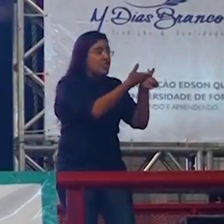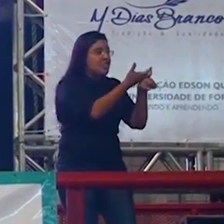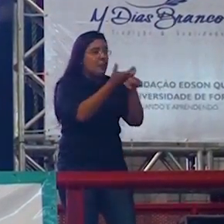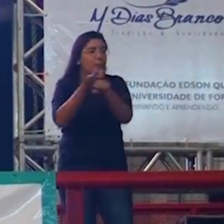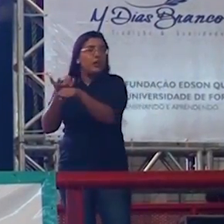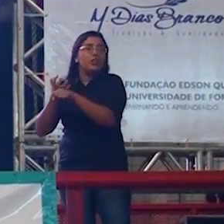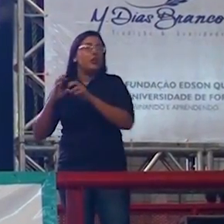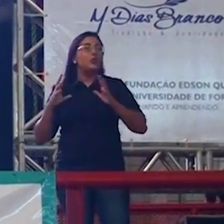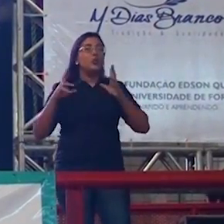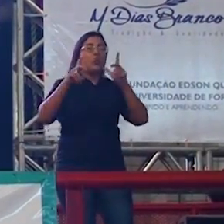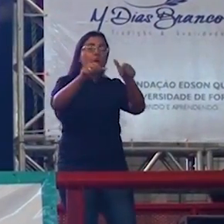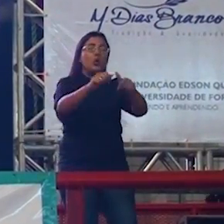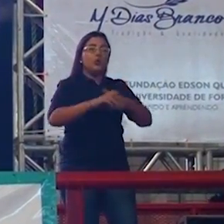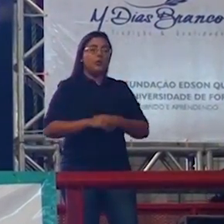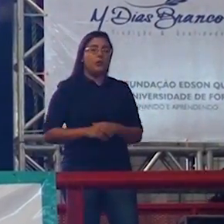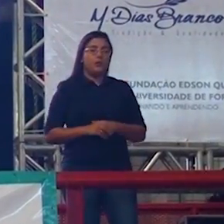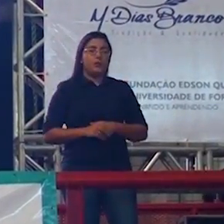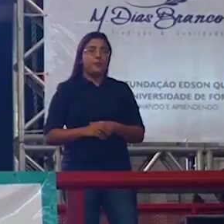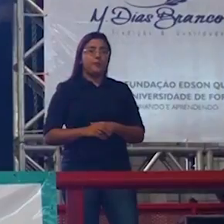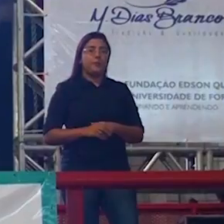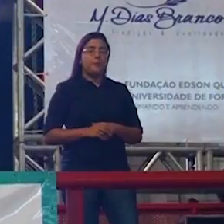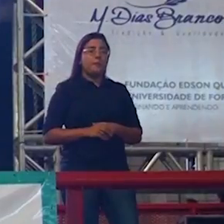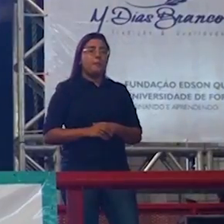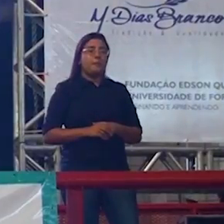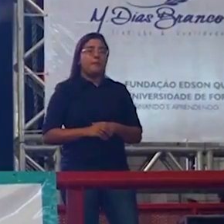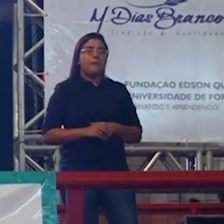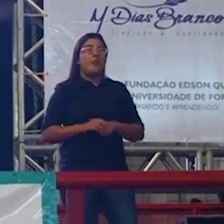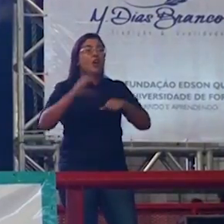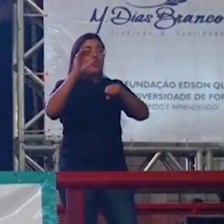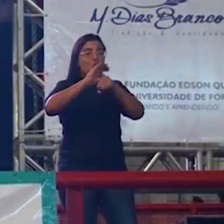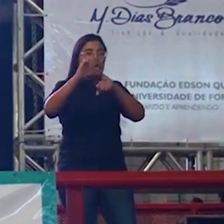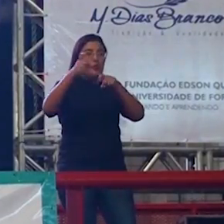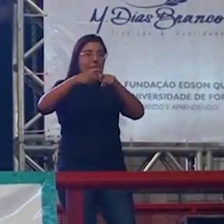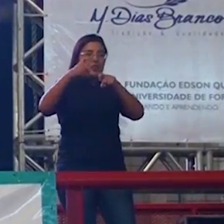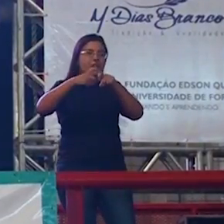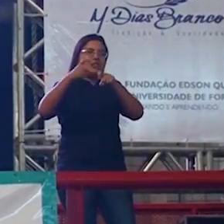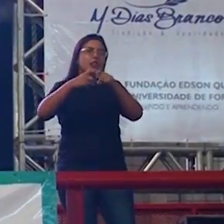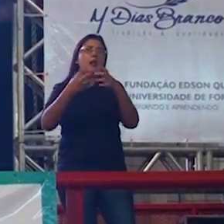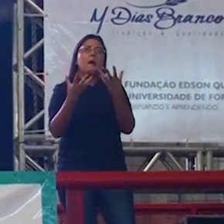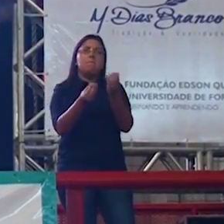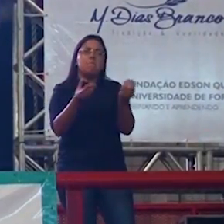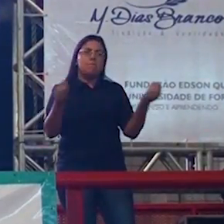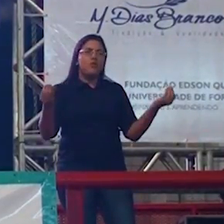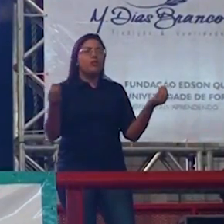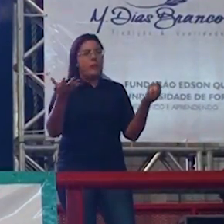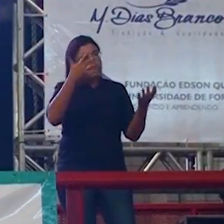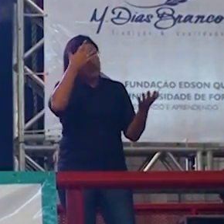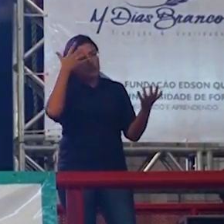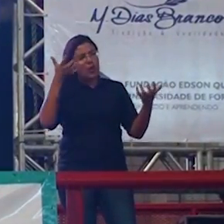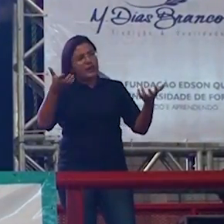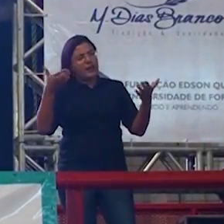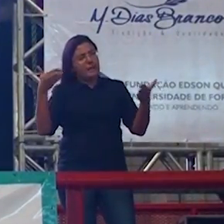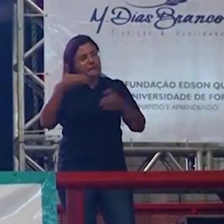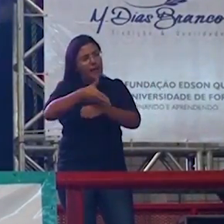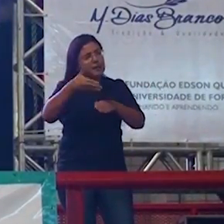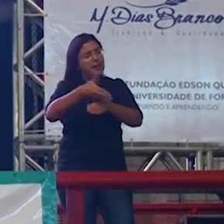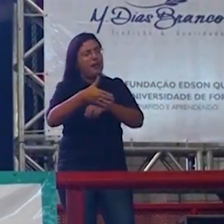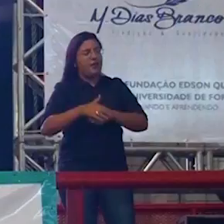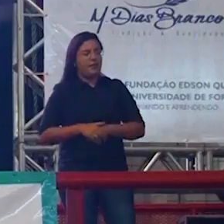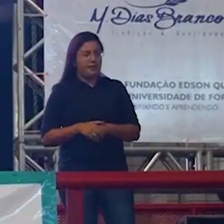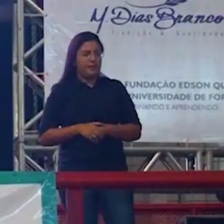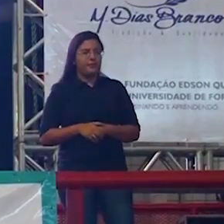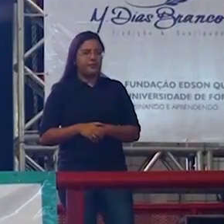as disciplinas, principalmente quem quer fazer um curso de altíssima concorrência. Então não adianta ser muito bom em química e ser ruim em